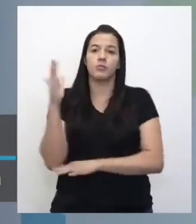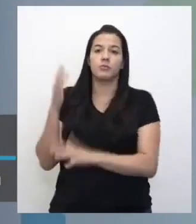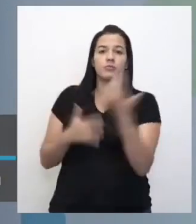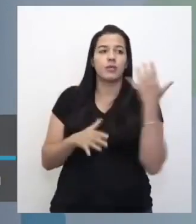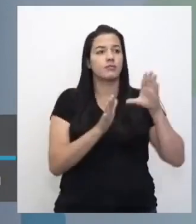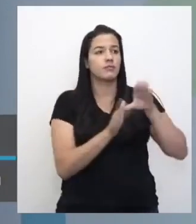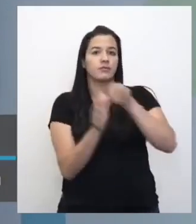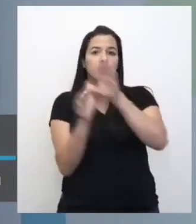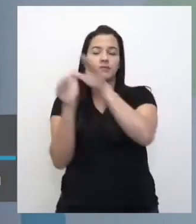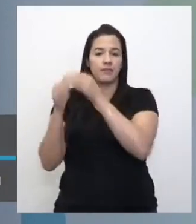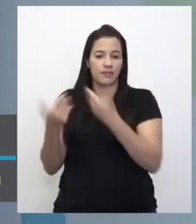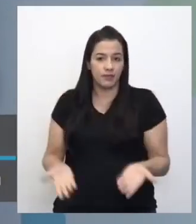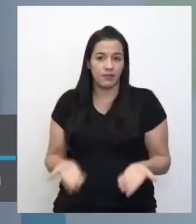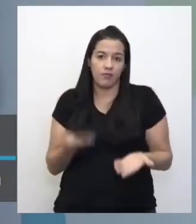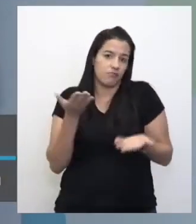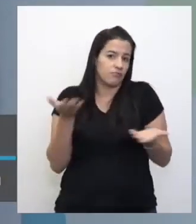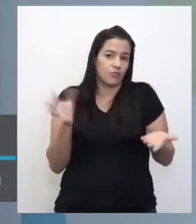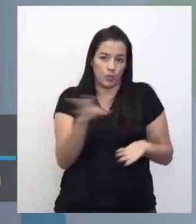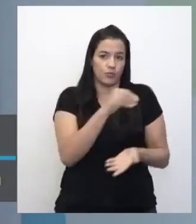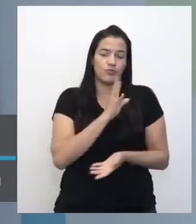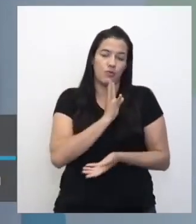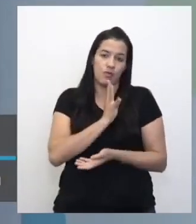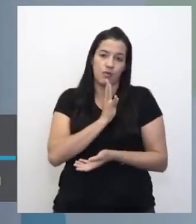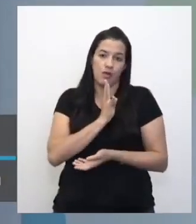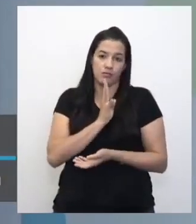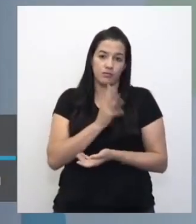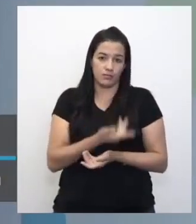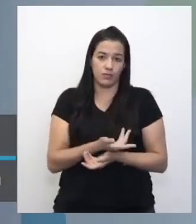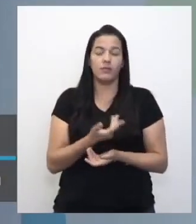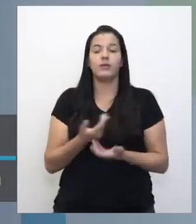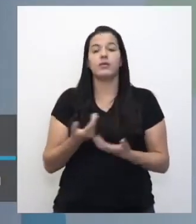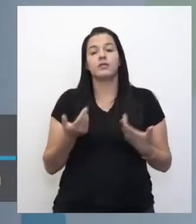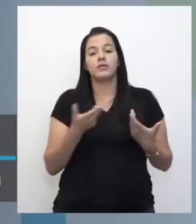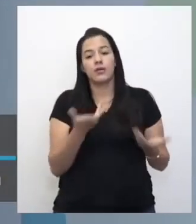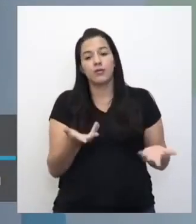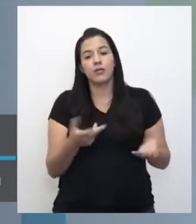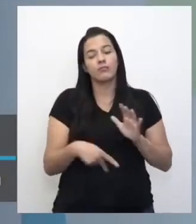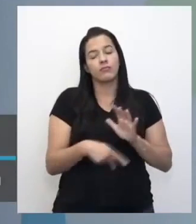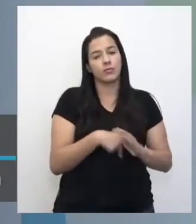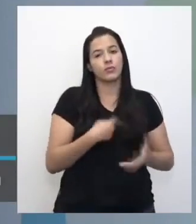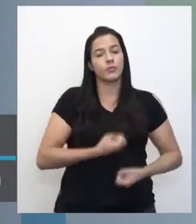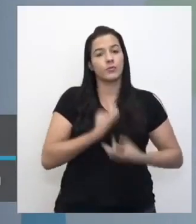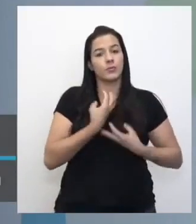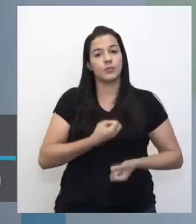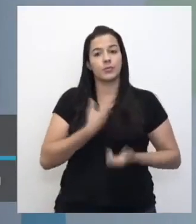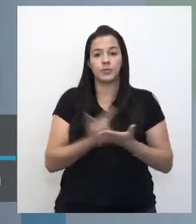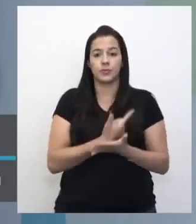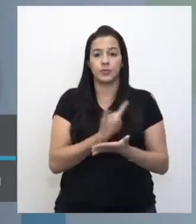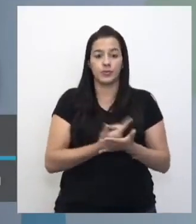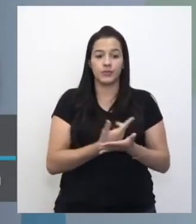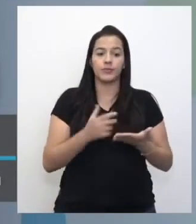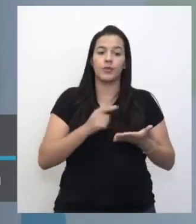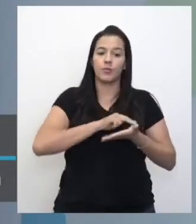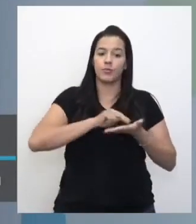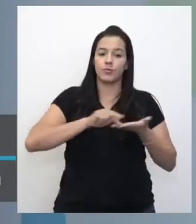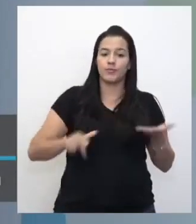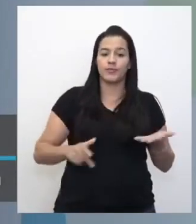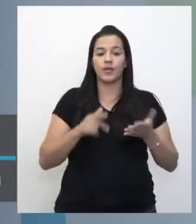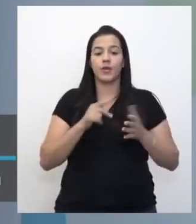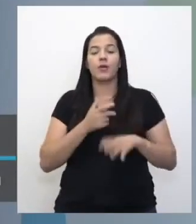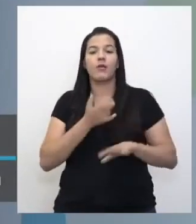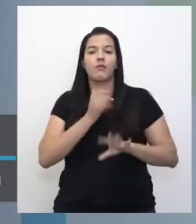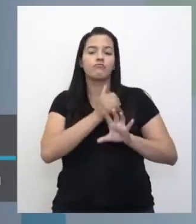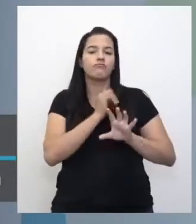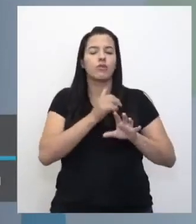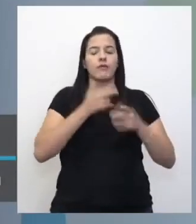popular demais. E isso é na literatura, no poema, né, no lirismo. Nas narrativas, nós temos um exemplo que trata do mesmo